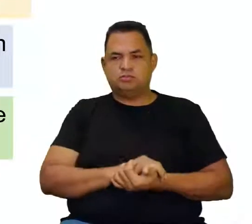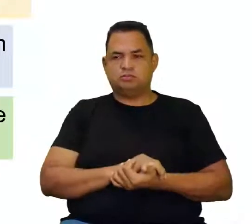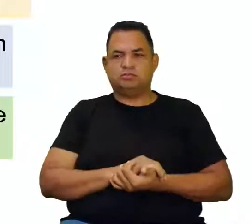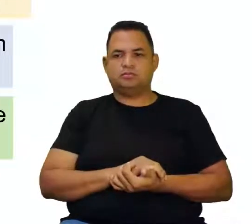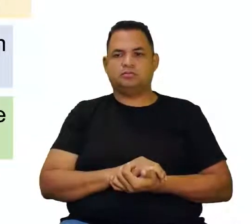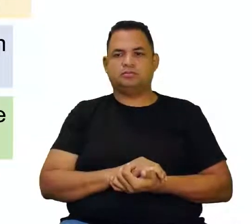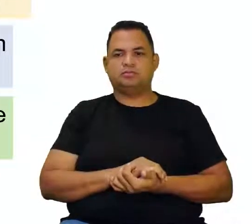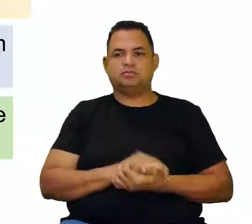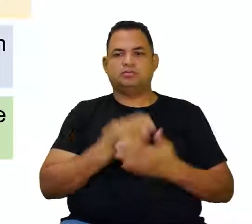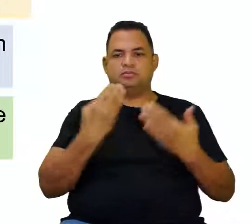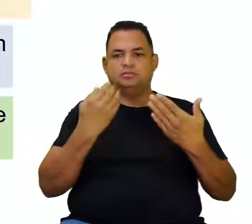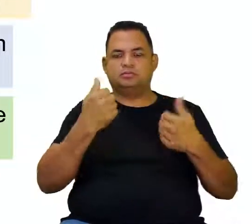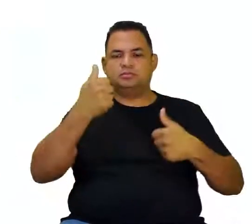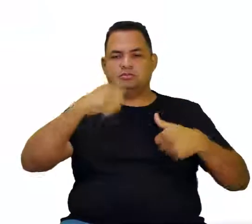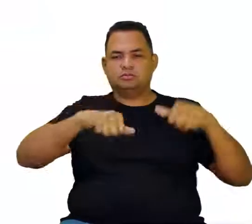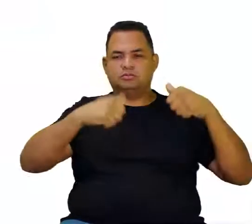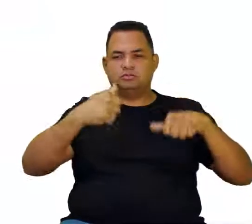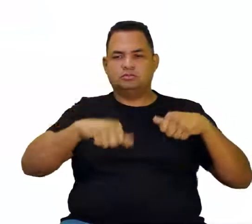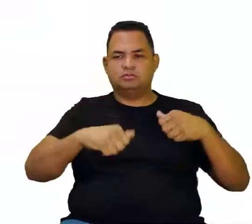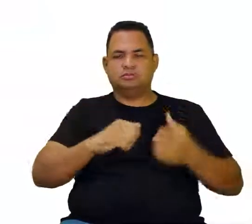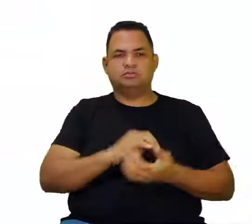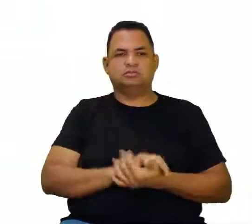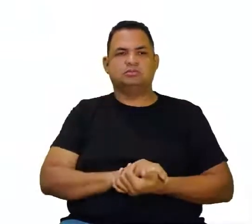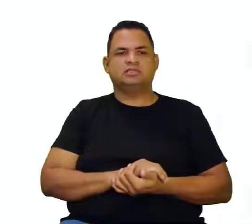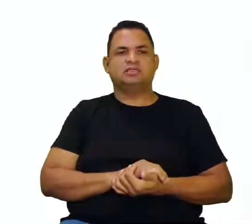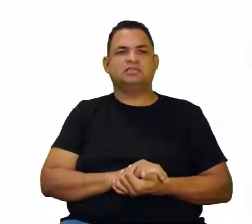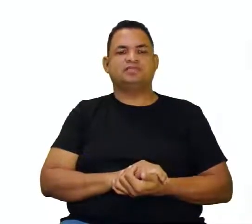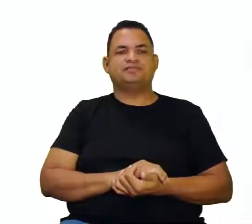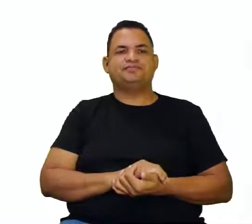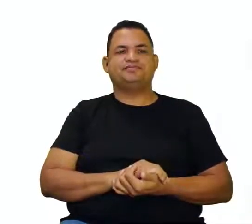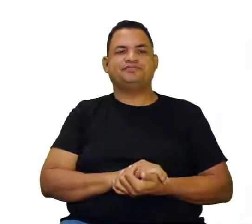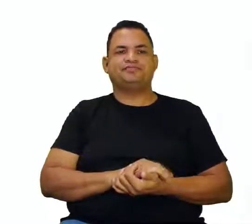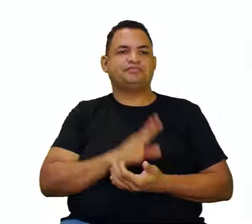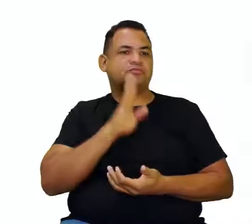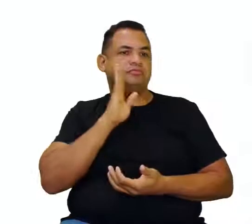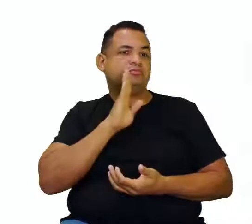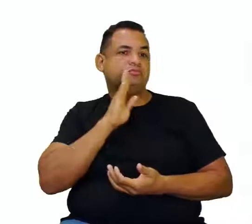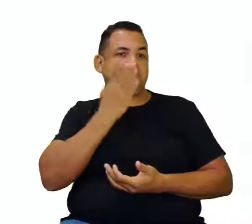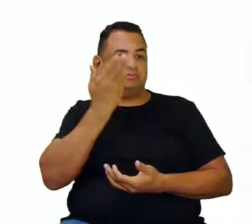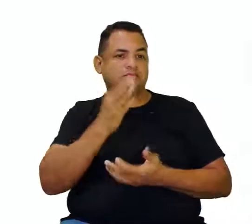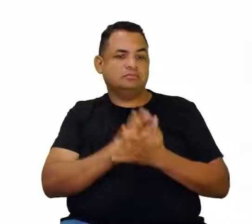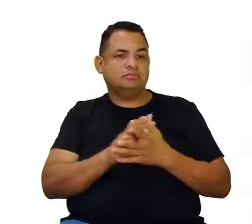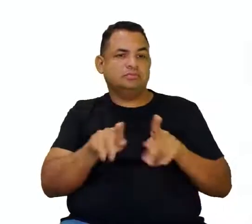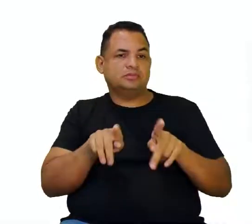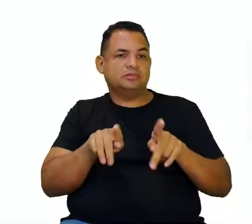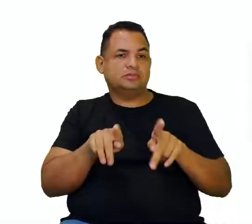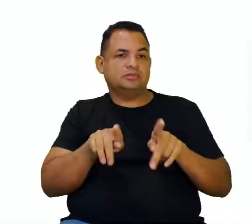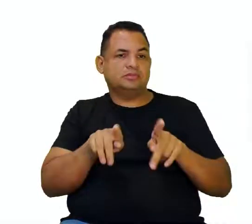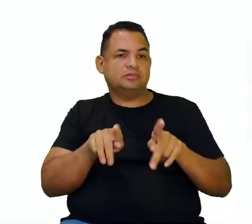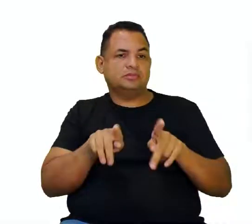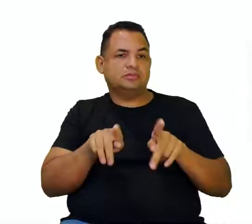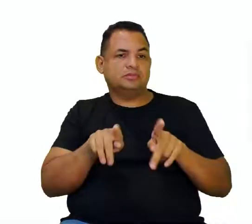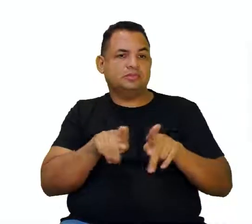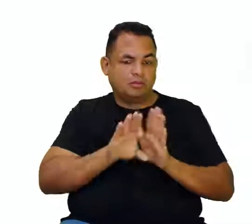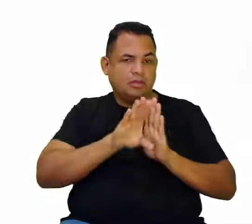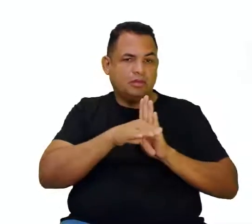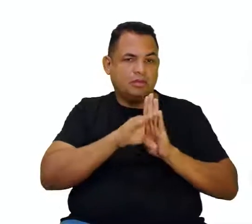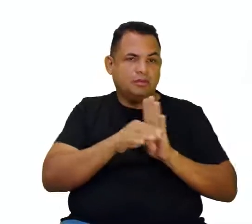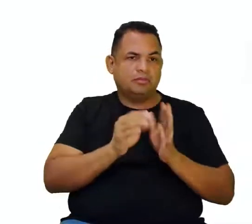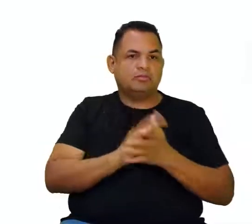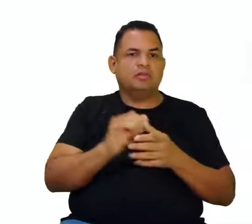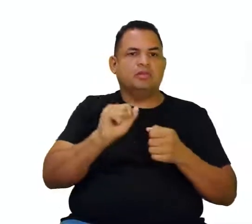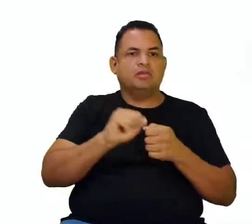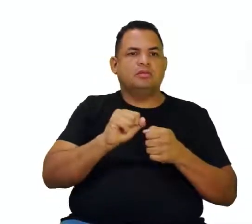correta na avaliação. Outro ponto bacana são os mapas conceituais, né? Faça